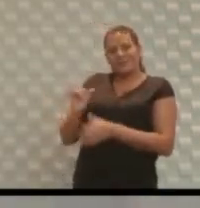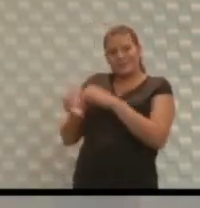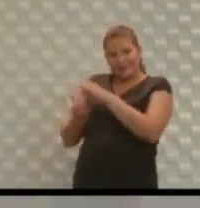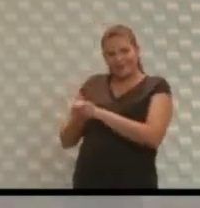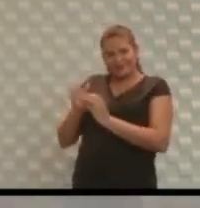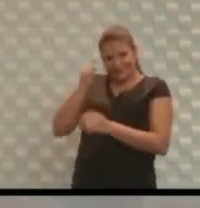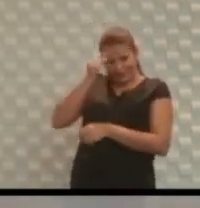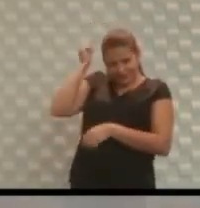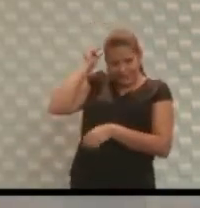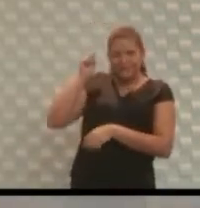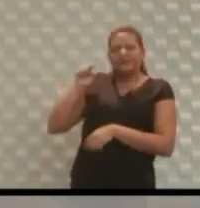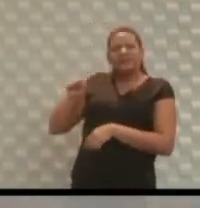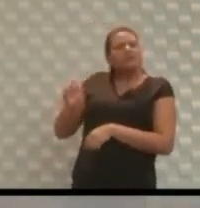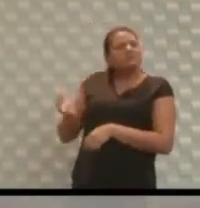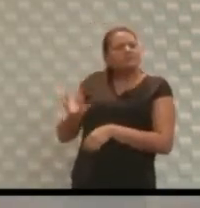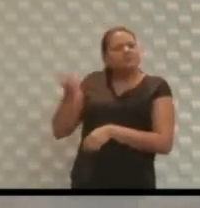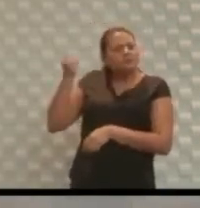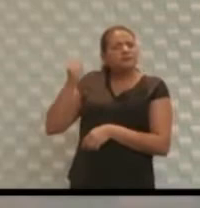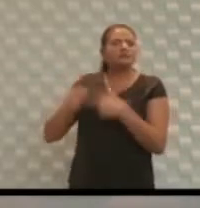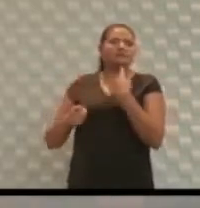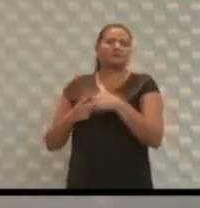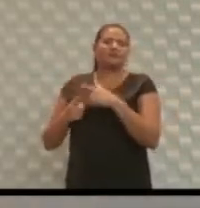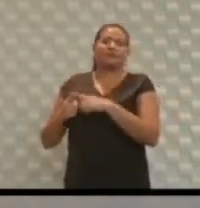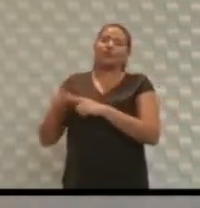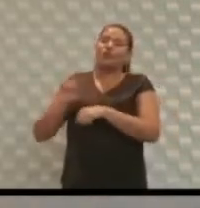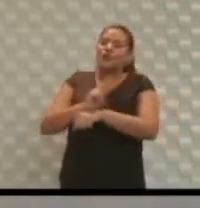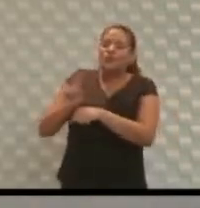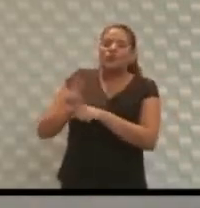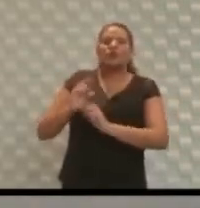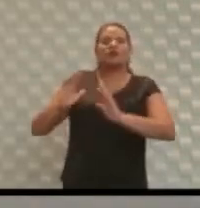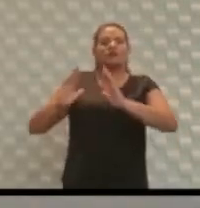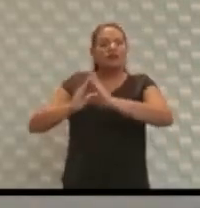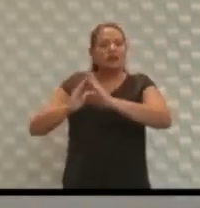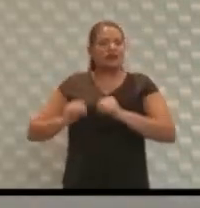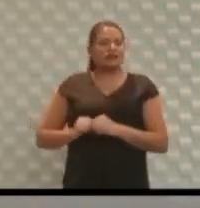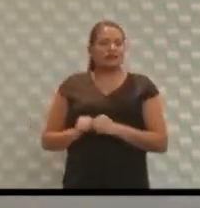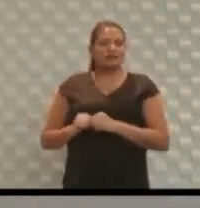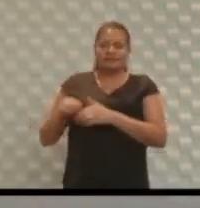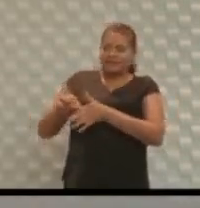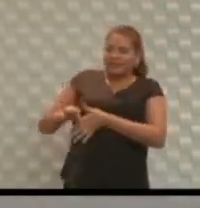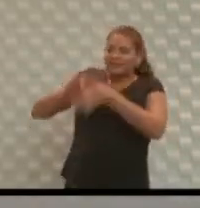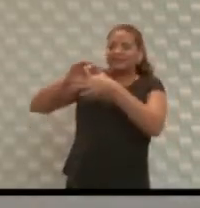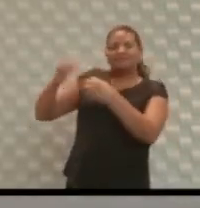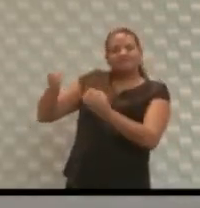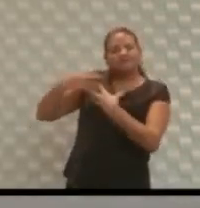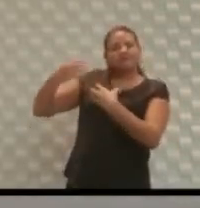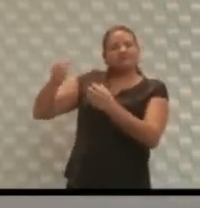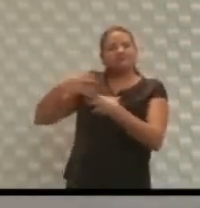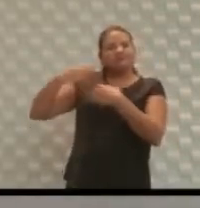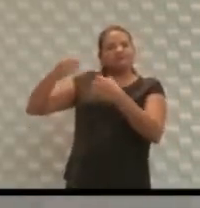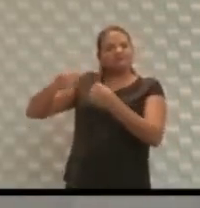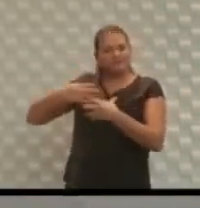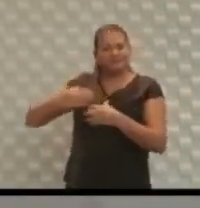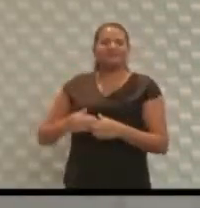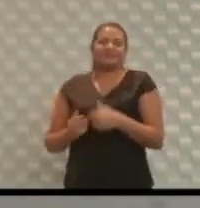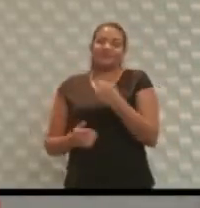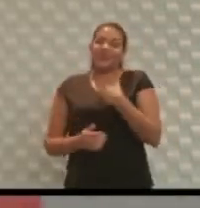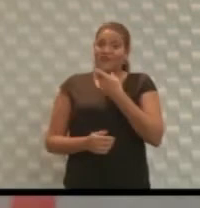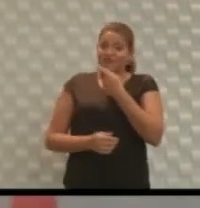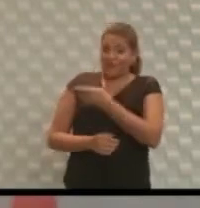nossa casa, ele é líder espiritual sobre as nossas vidas. E eu falo para ele, meu amor, você é um